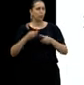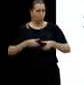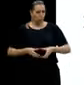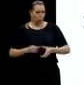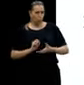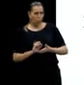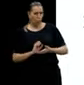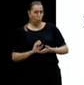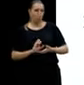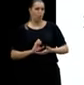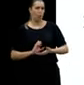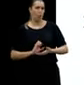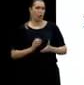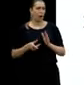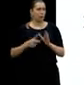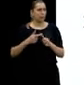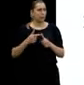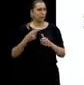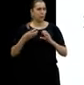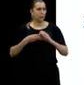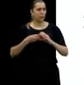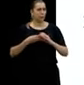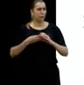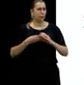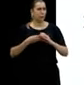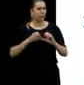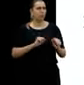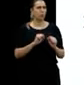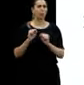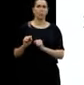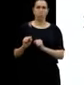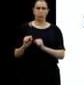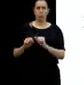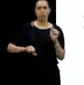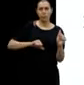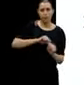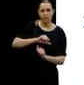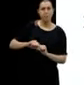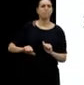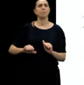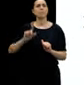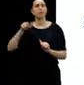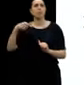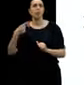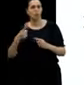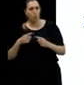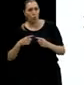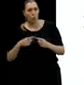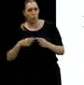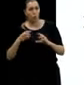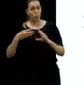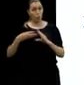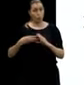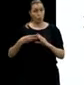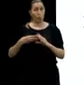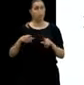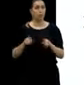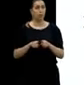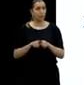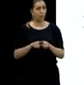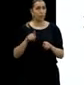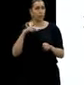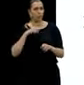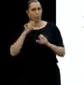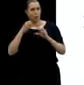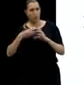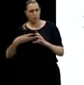das células totipotentes, que elas podem então se transformar em outros tipos de células e elas vão acabar tendo